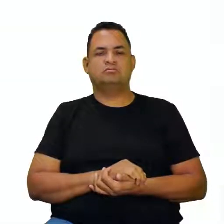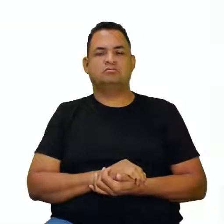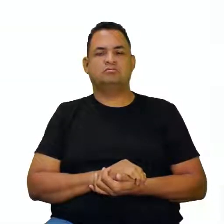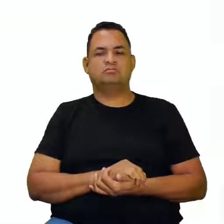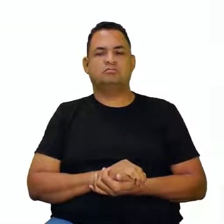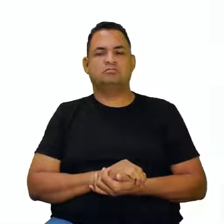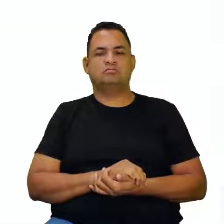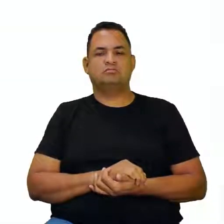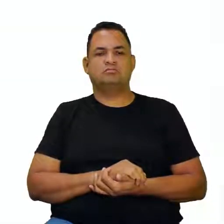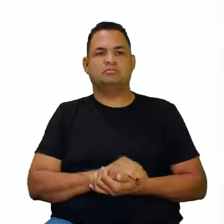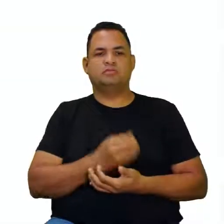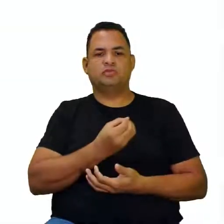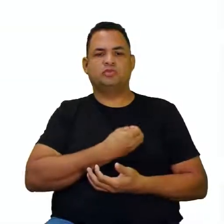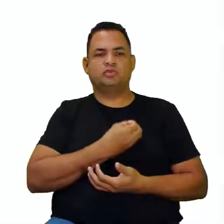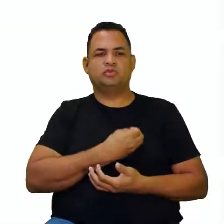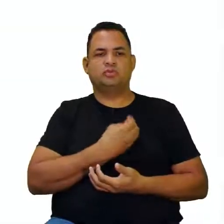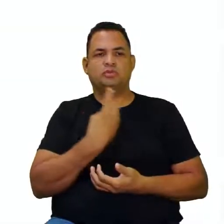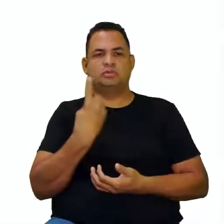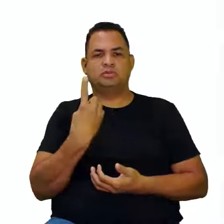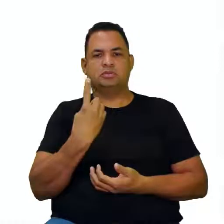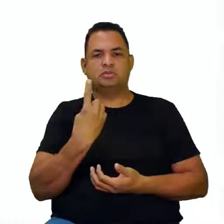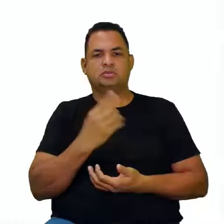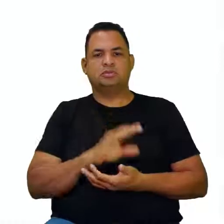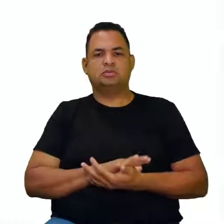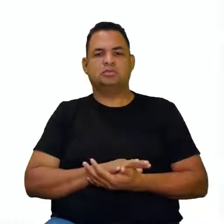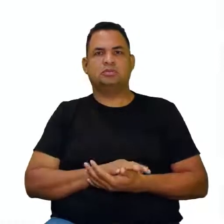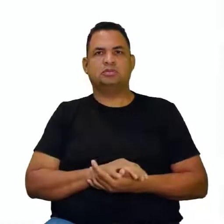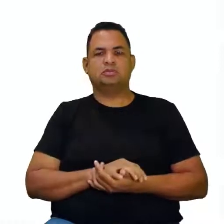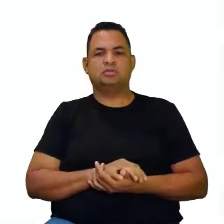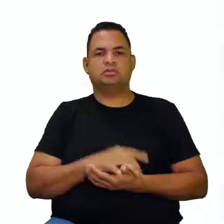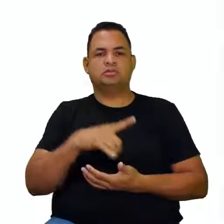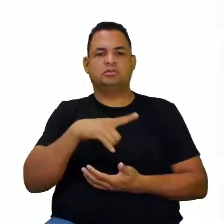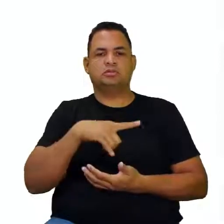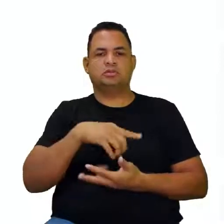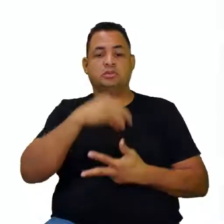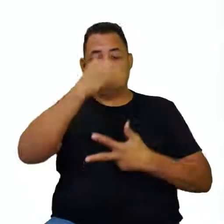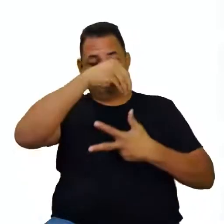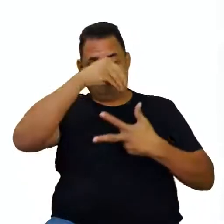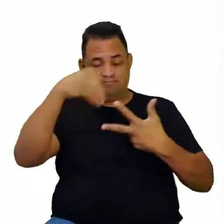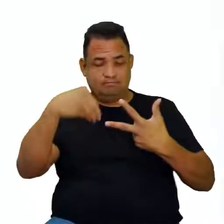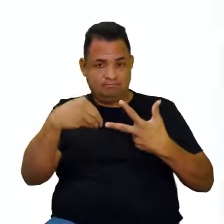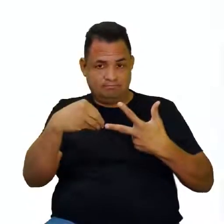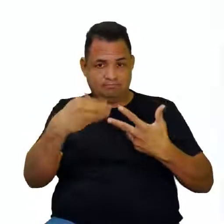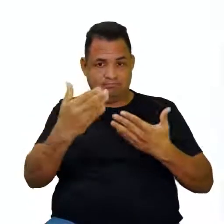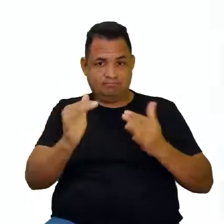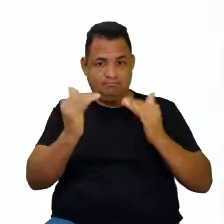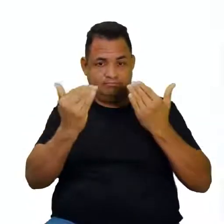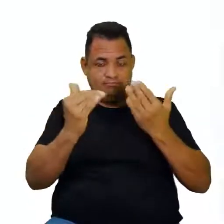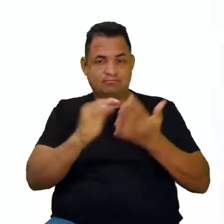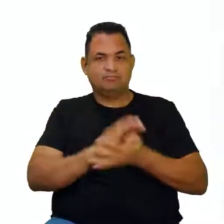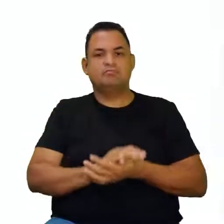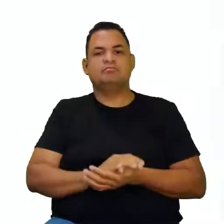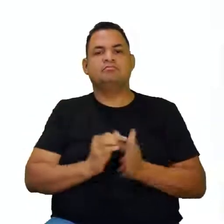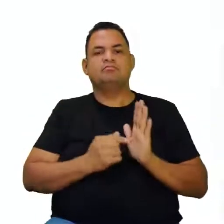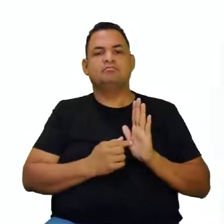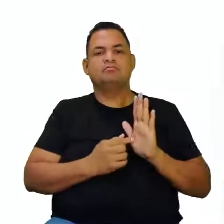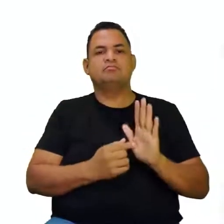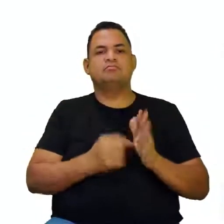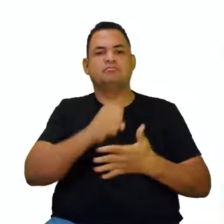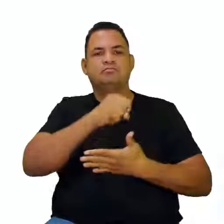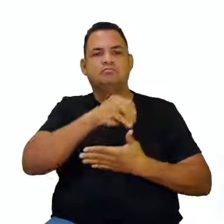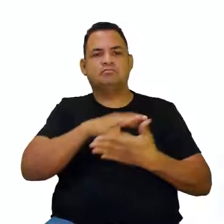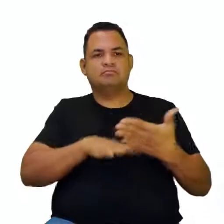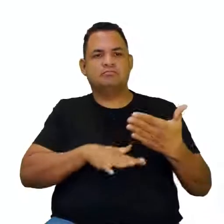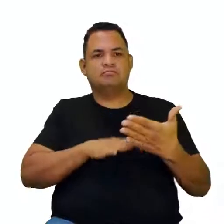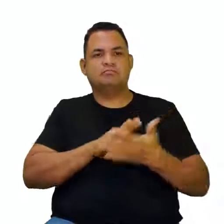E aí, na questão número 1, como vocês já sabem, de cara a gente tem um Se Liga no Enem. E a gente trouxe uma